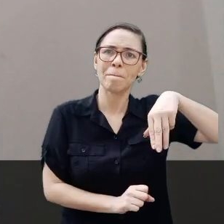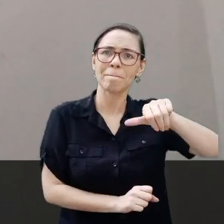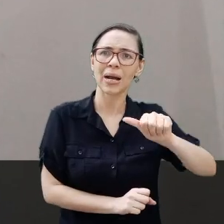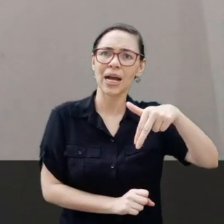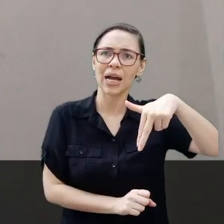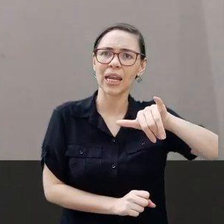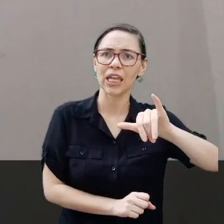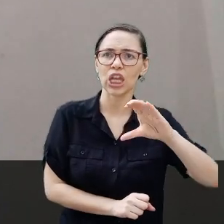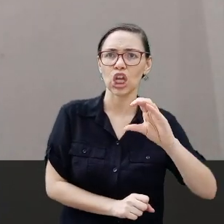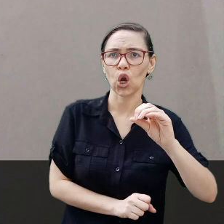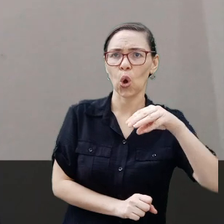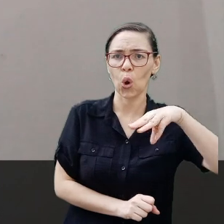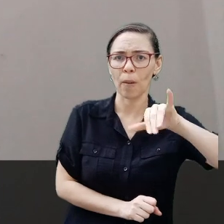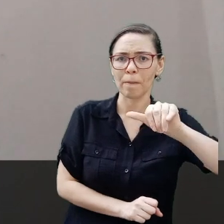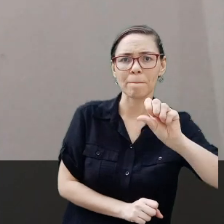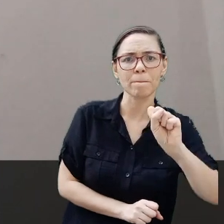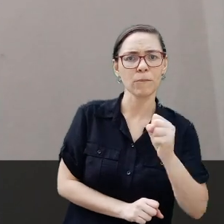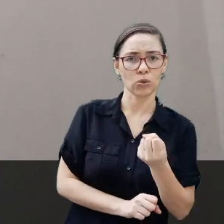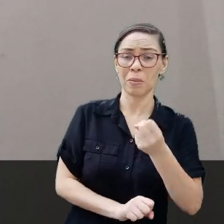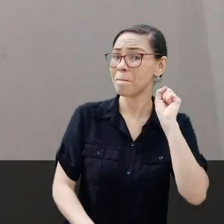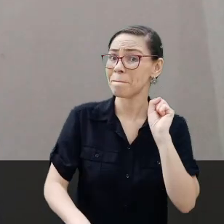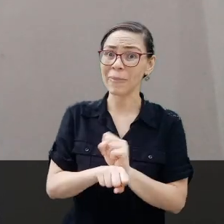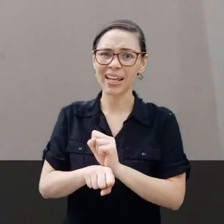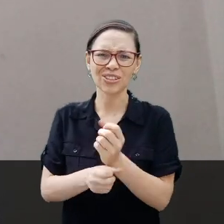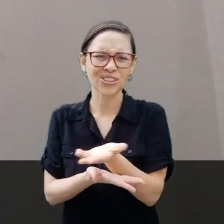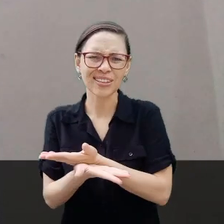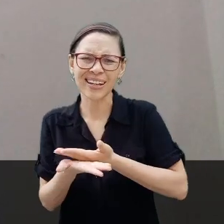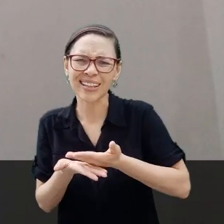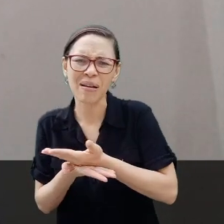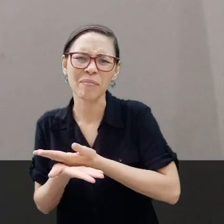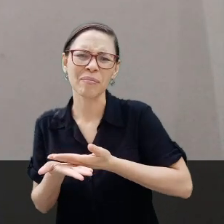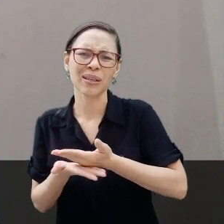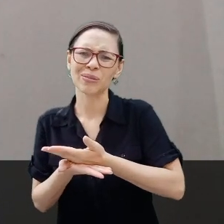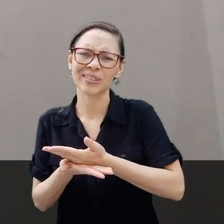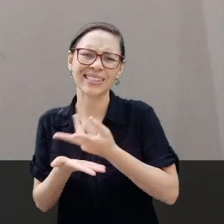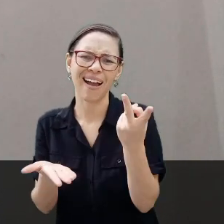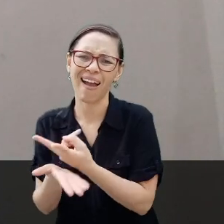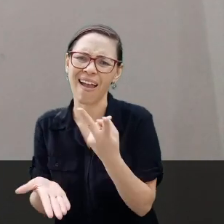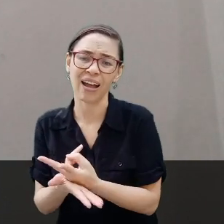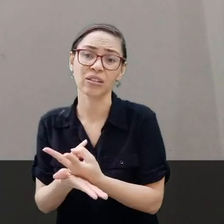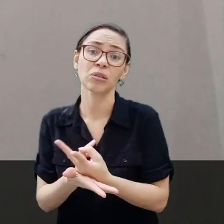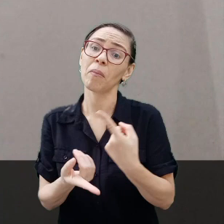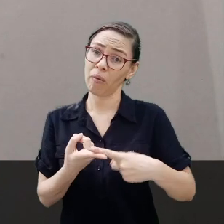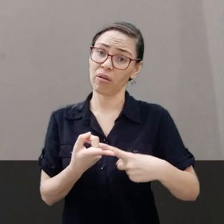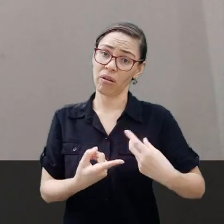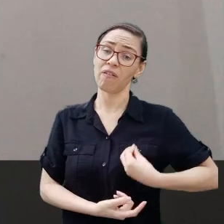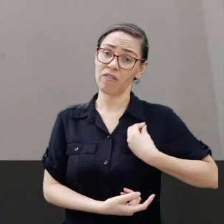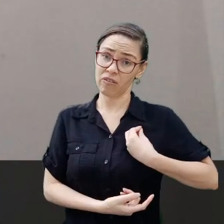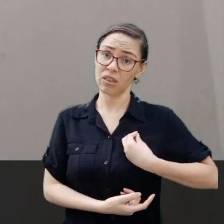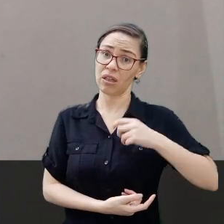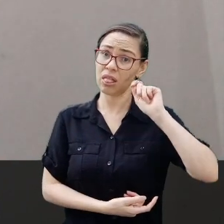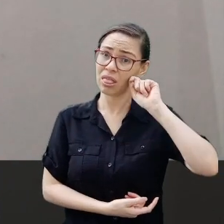basta de manicômios, basta de comunidades terapêuticas, basta da lógica do aprisionamento da vida